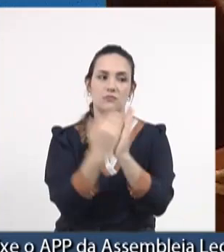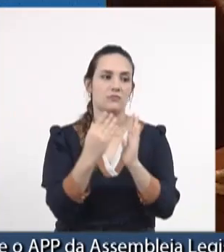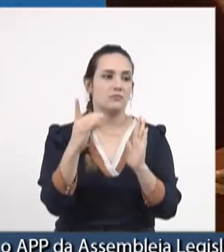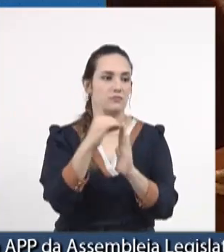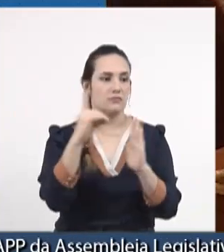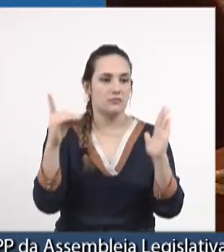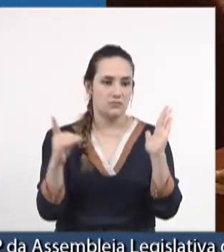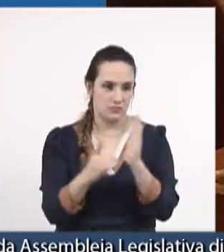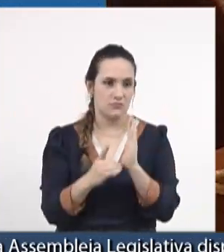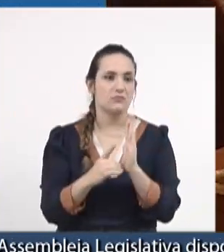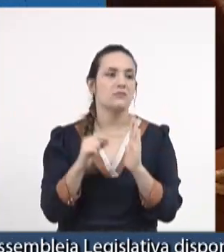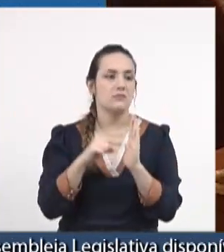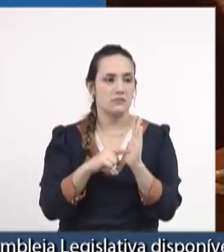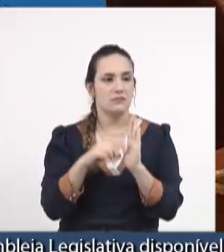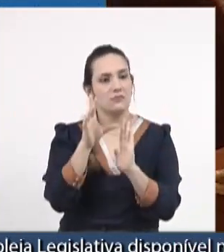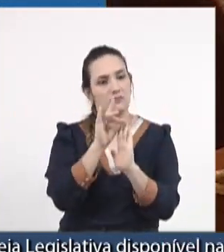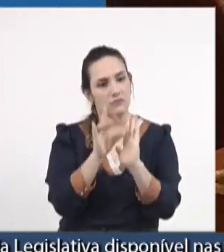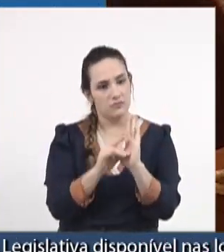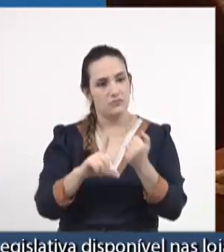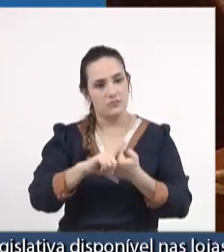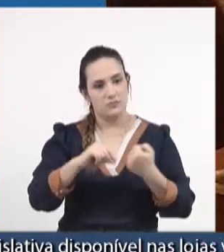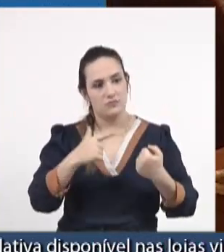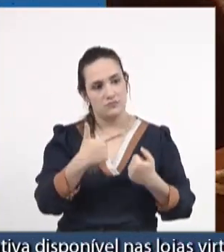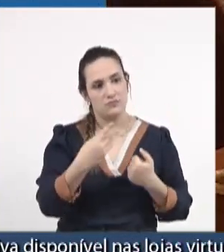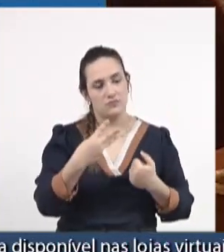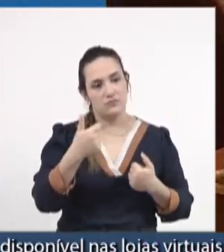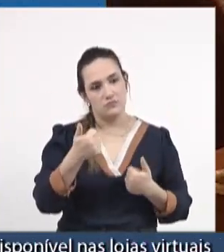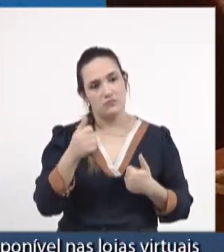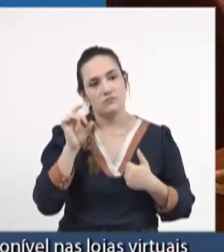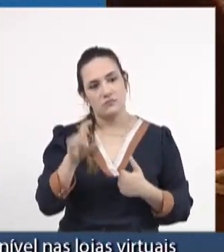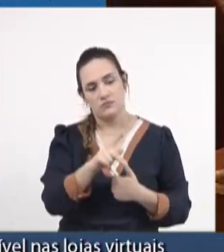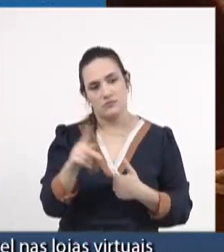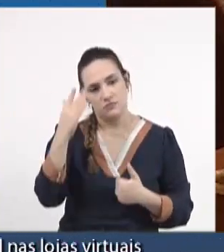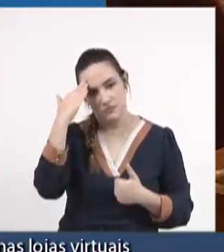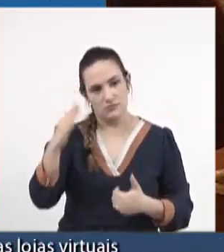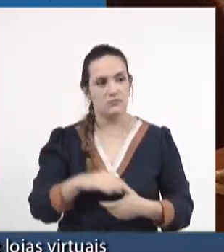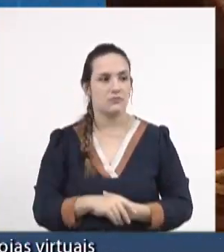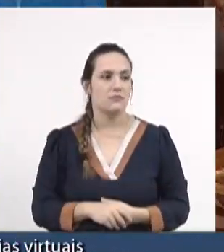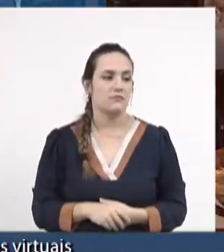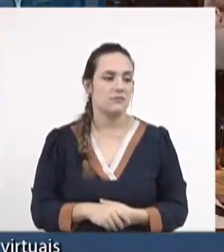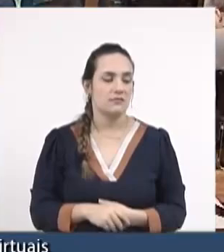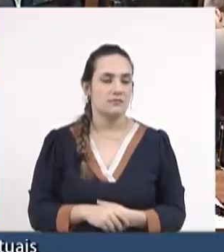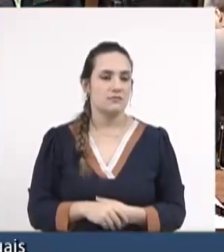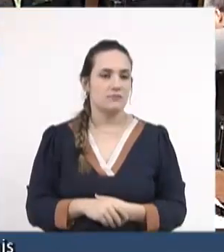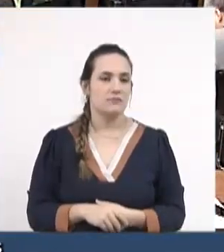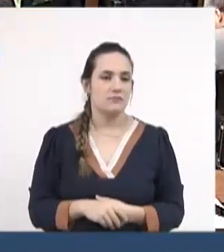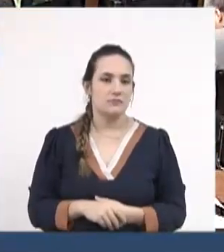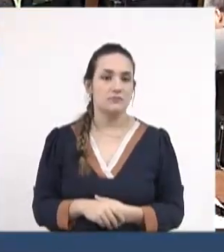cumprir à risca o artigo 231. Era só isso, senhor presidente. Muito obrigado.